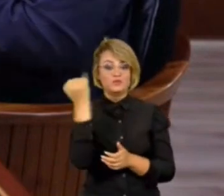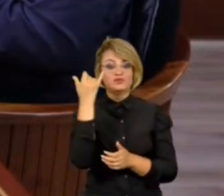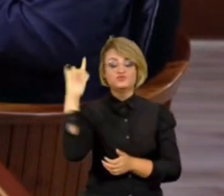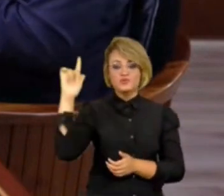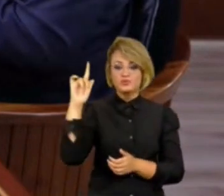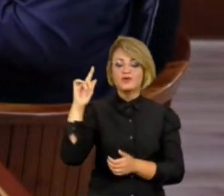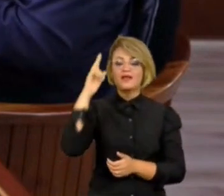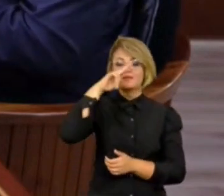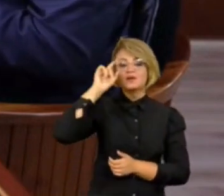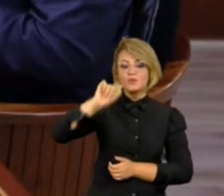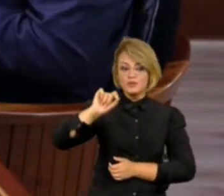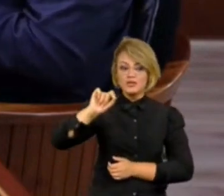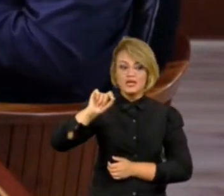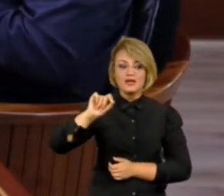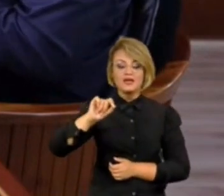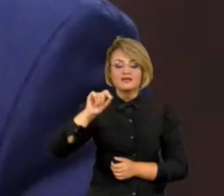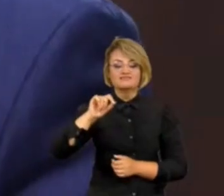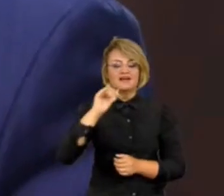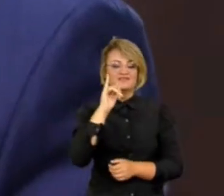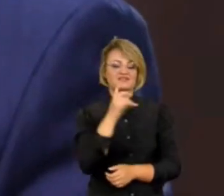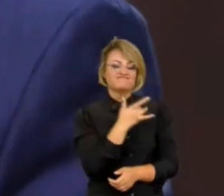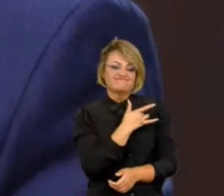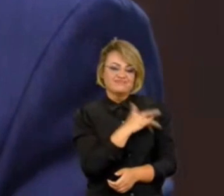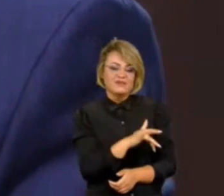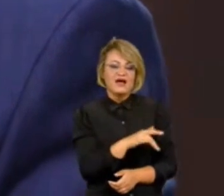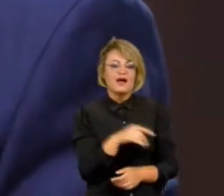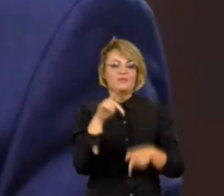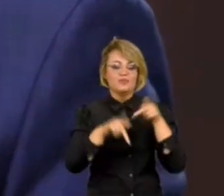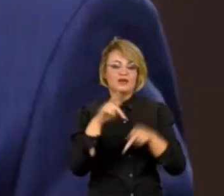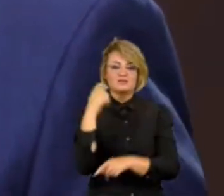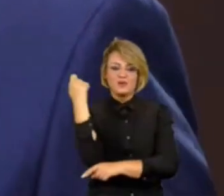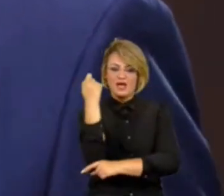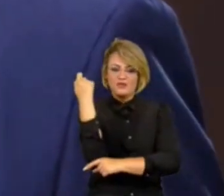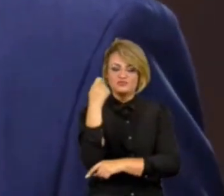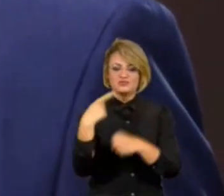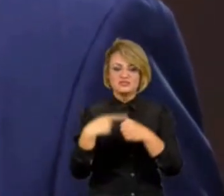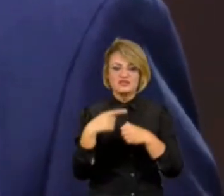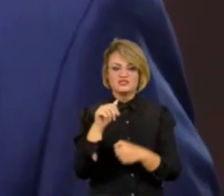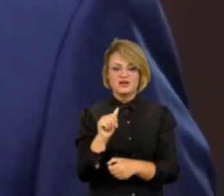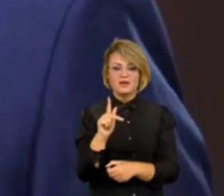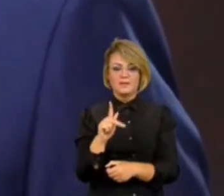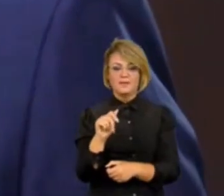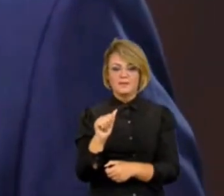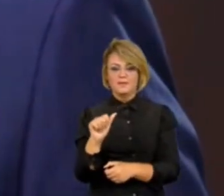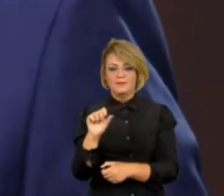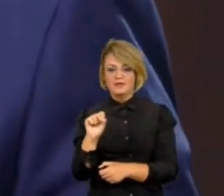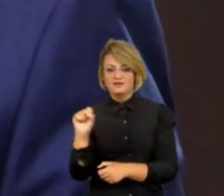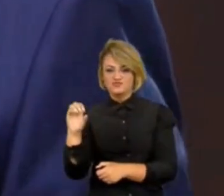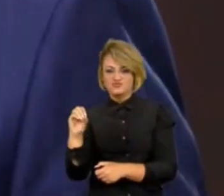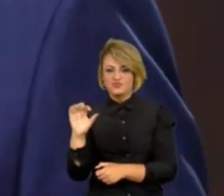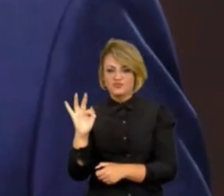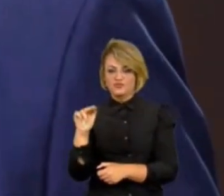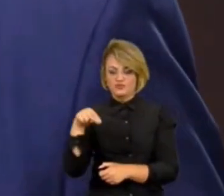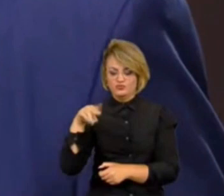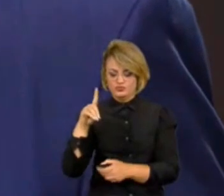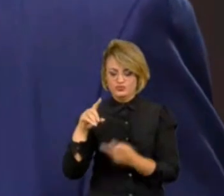uma solidariedade ao povo gaúcho da região de Passo Fundo e da região de Cachoeiras. Ou seja, tem uma chuva. Há um pouco